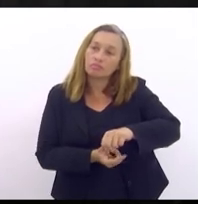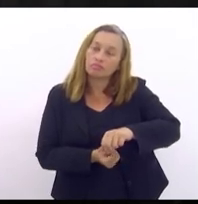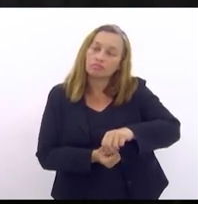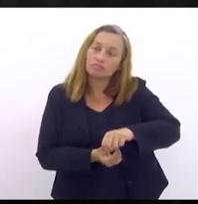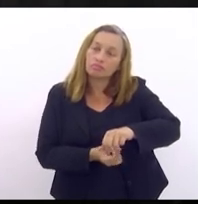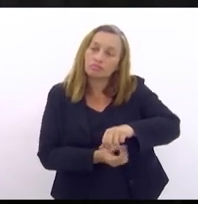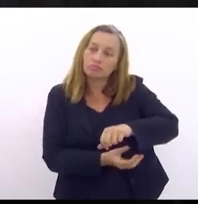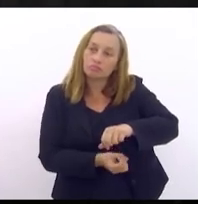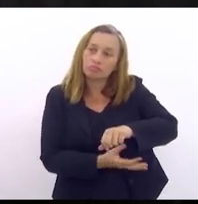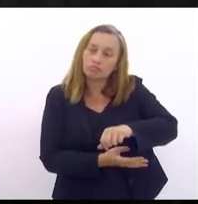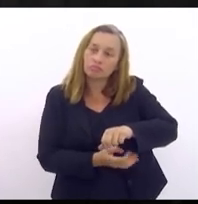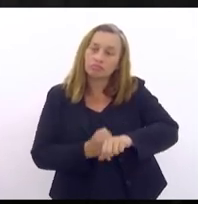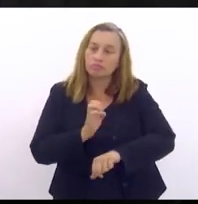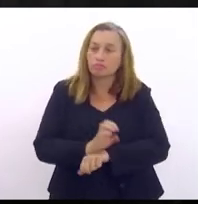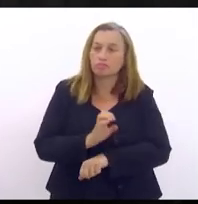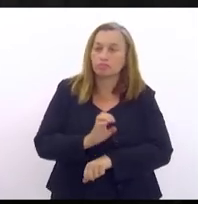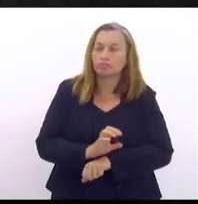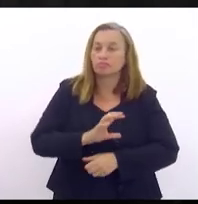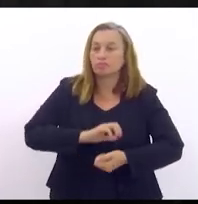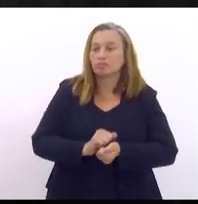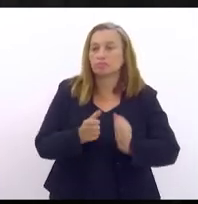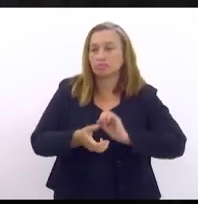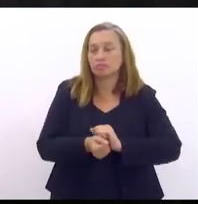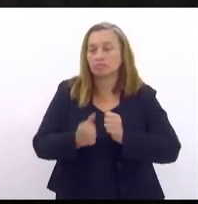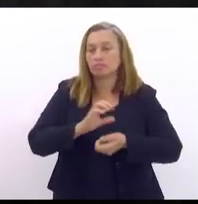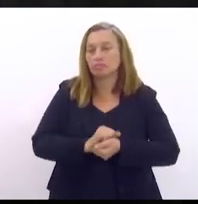E também estamos